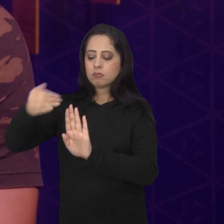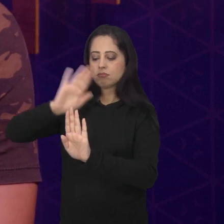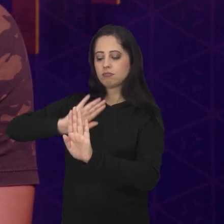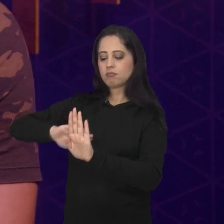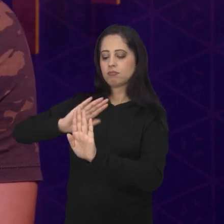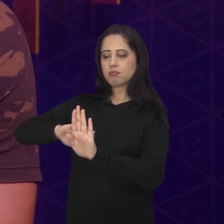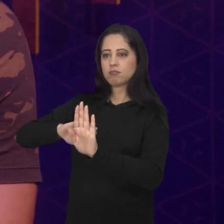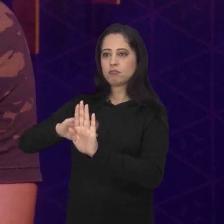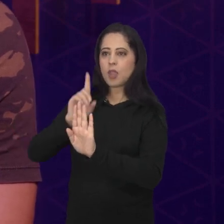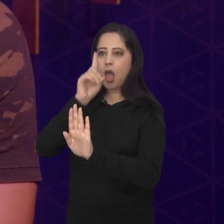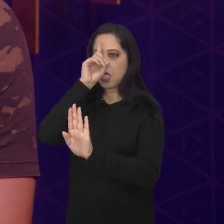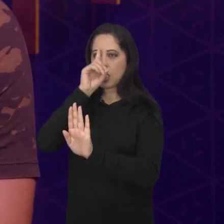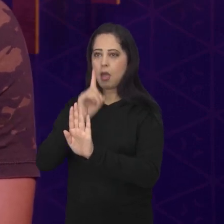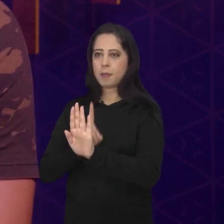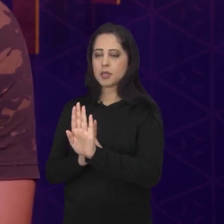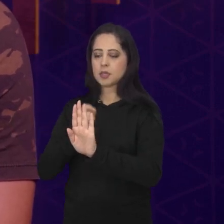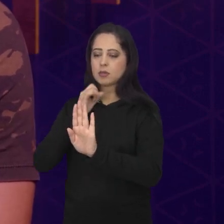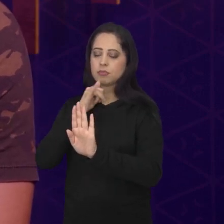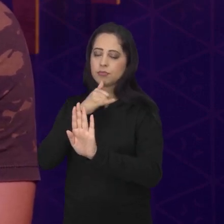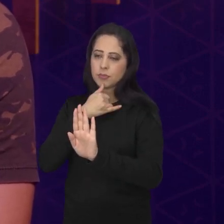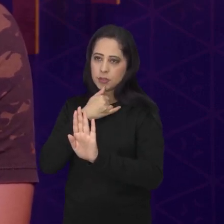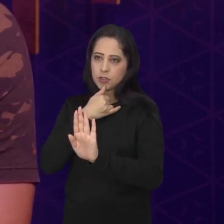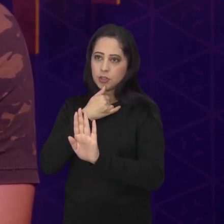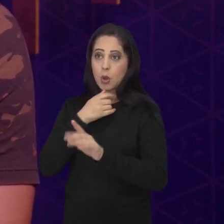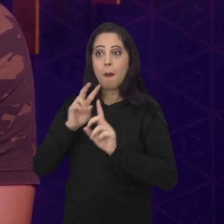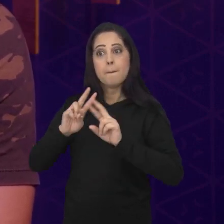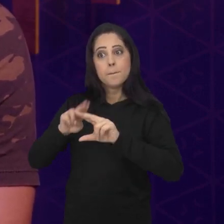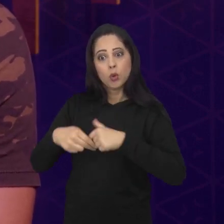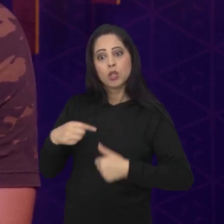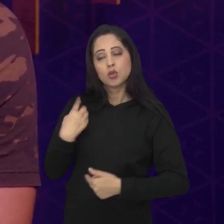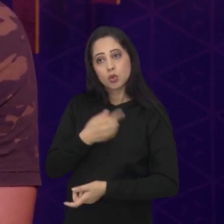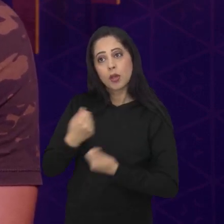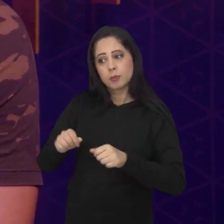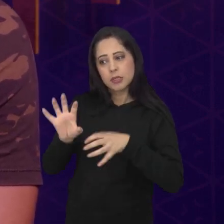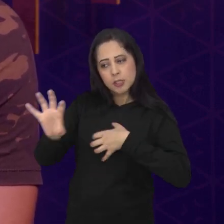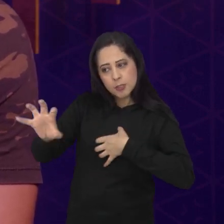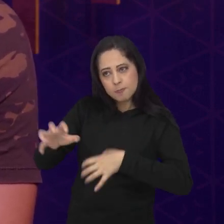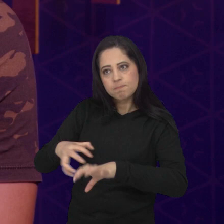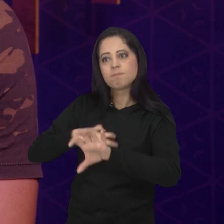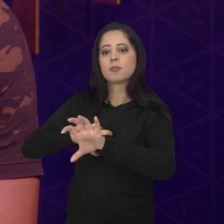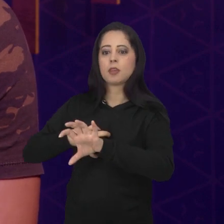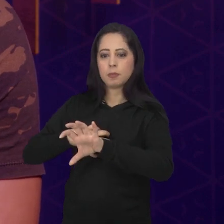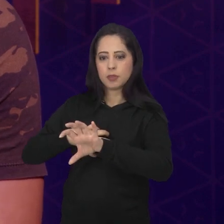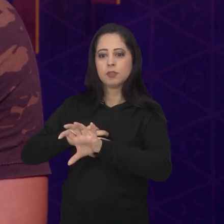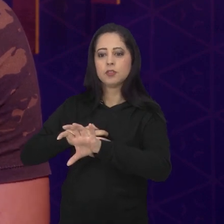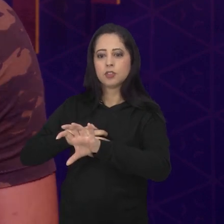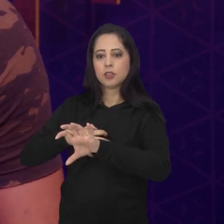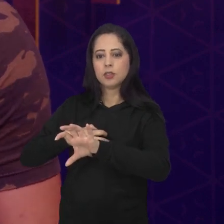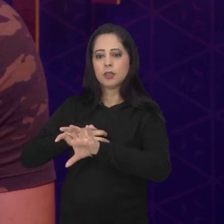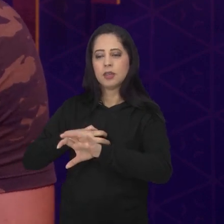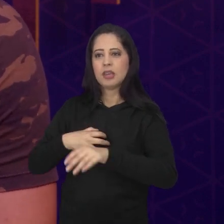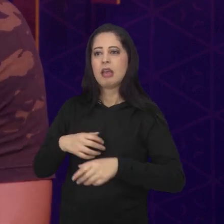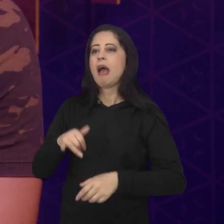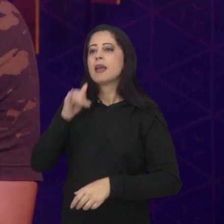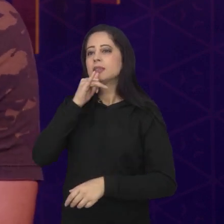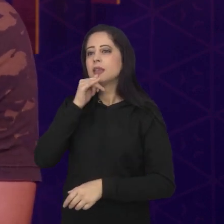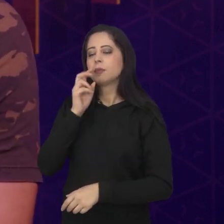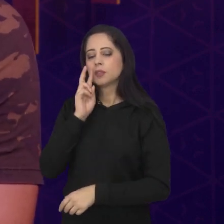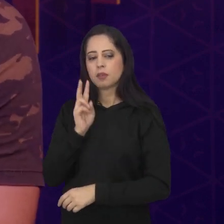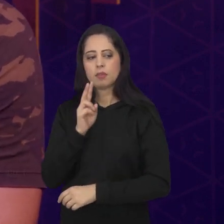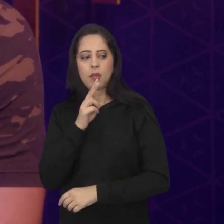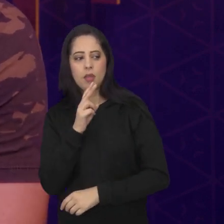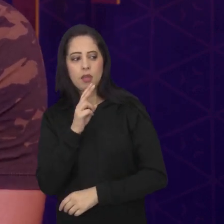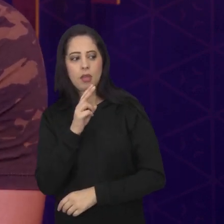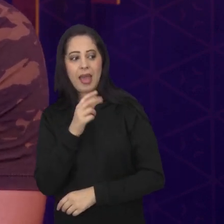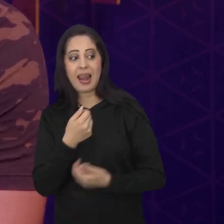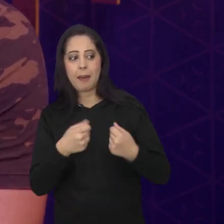né? E procurar ouvir sempre e tal, porque se você olhar pro lado aí, você vai ter alguém